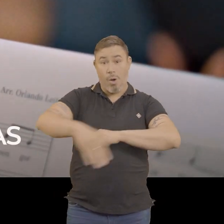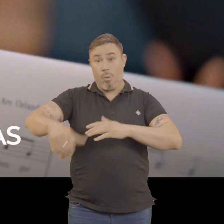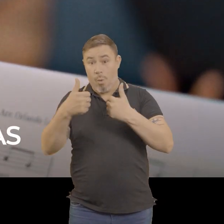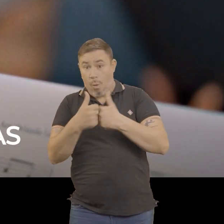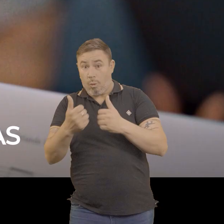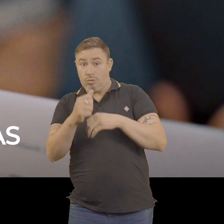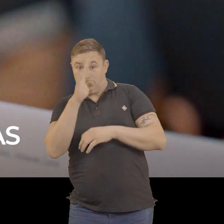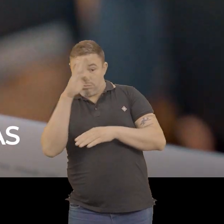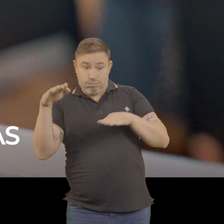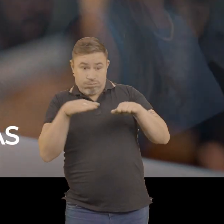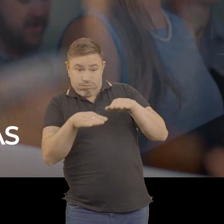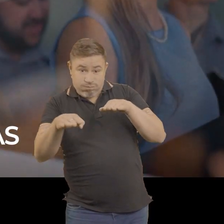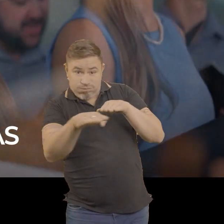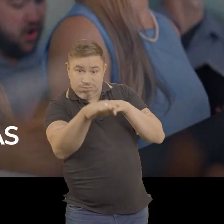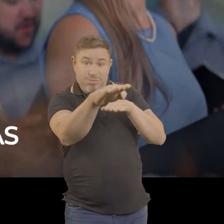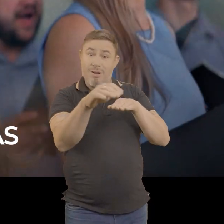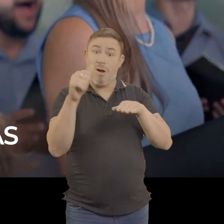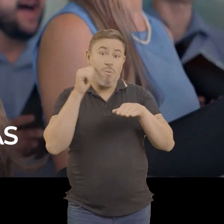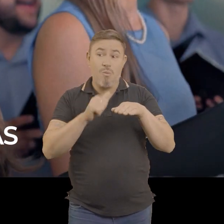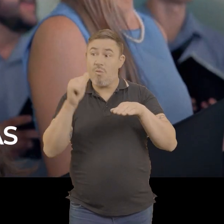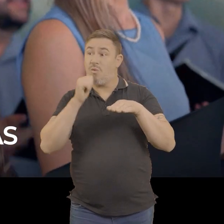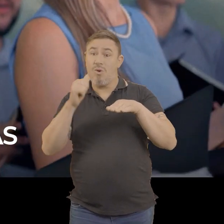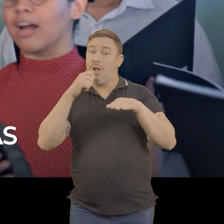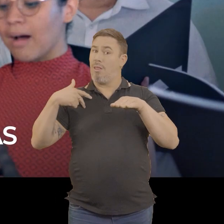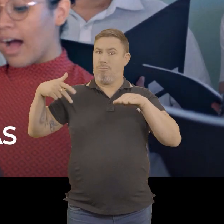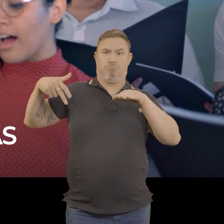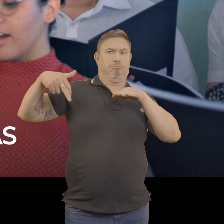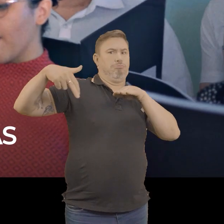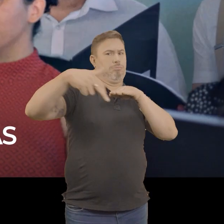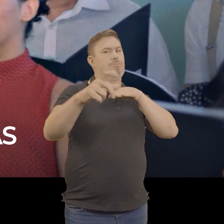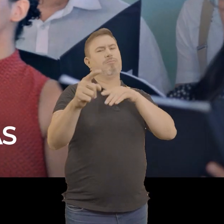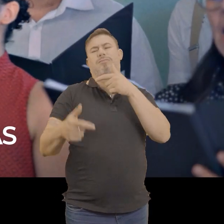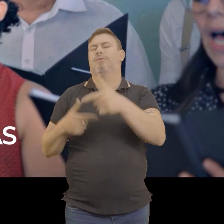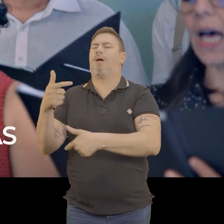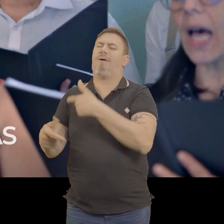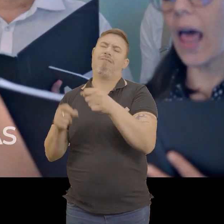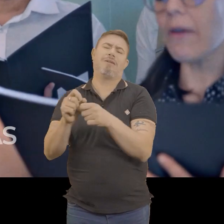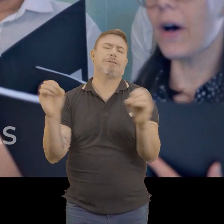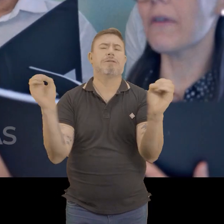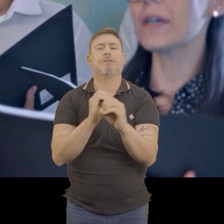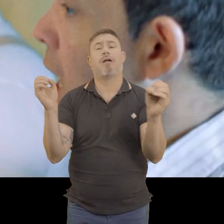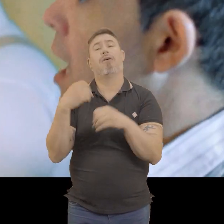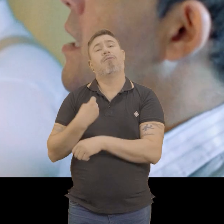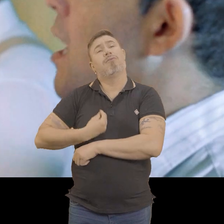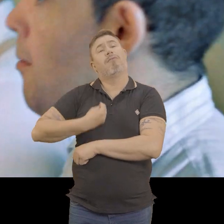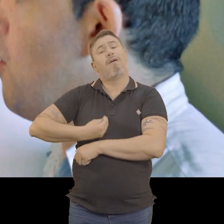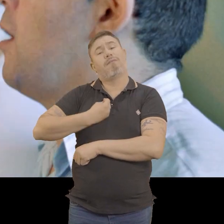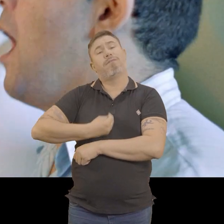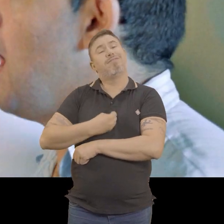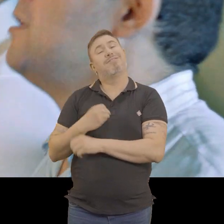bonde passa, a moça não pode engordar. Não trabalha, não faz nada, leva a vida